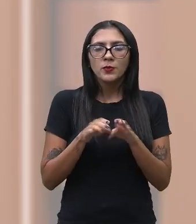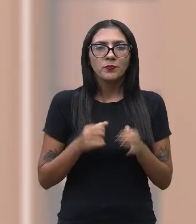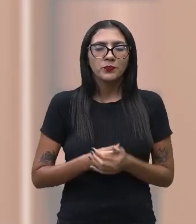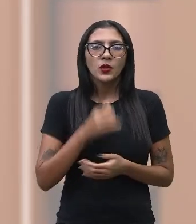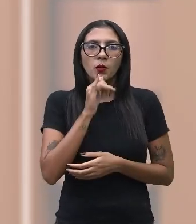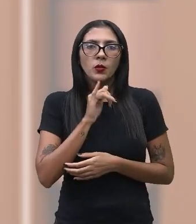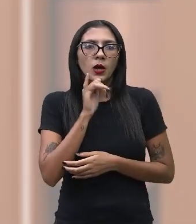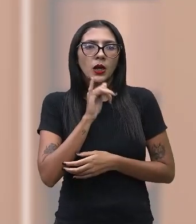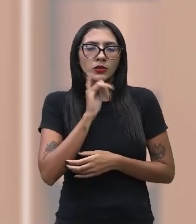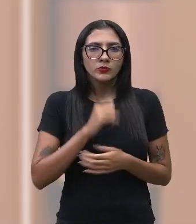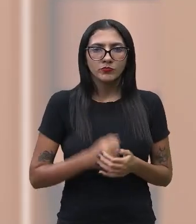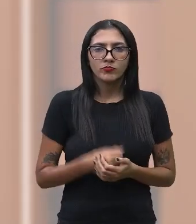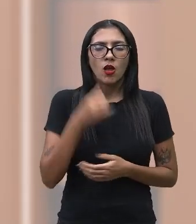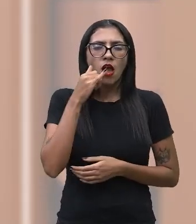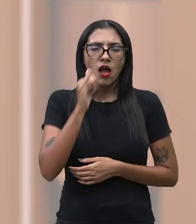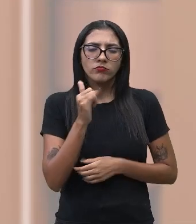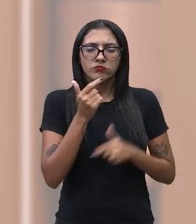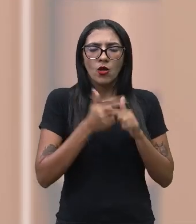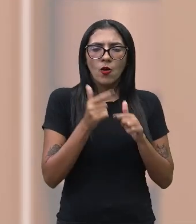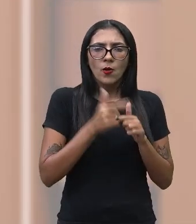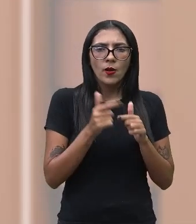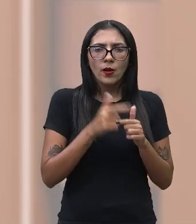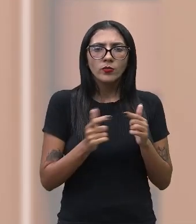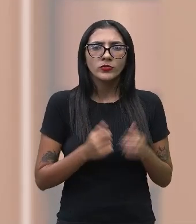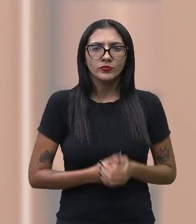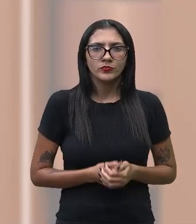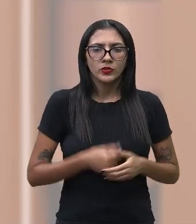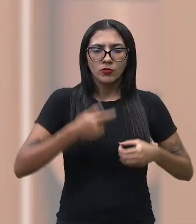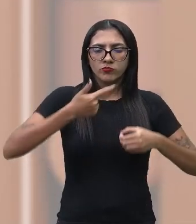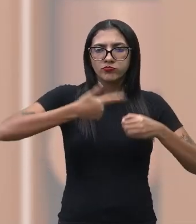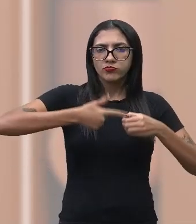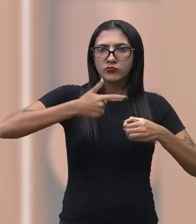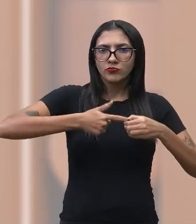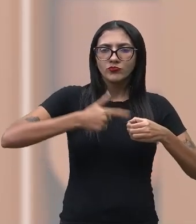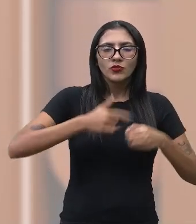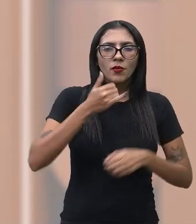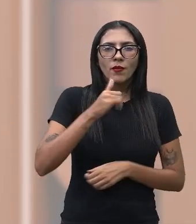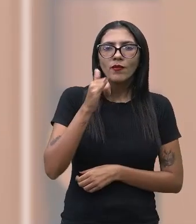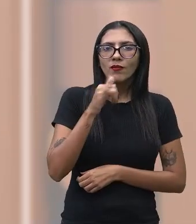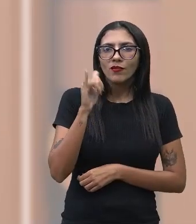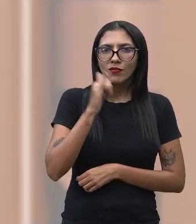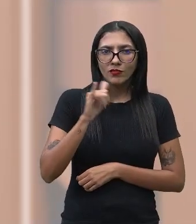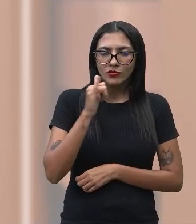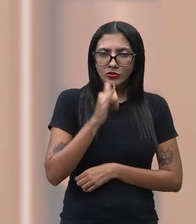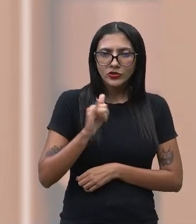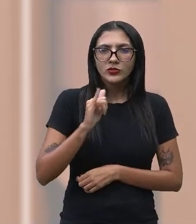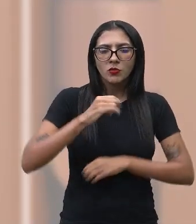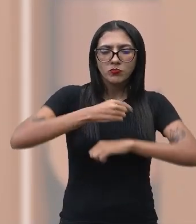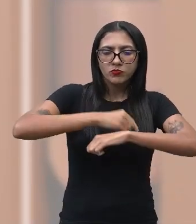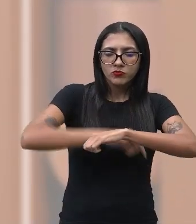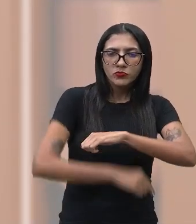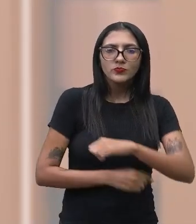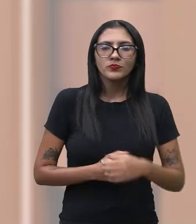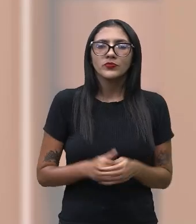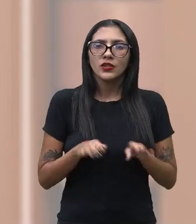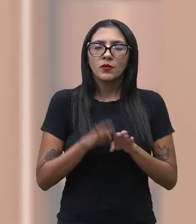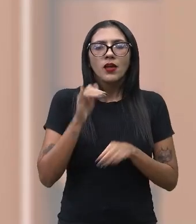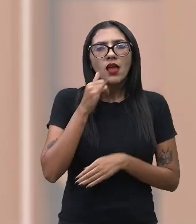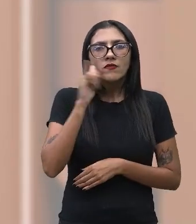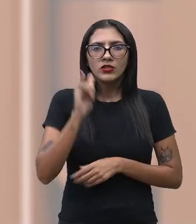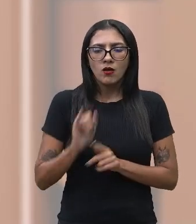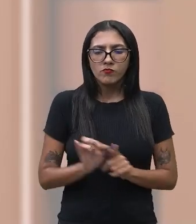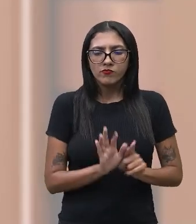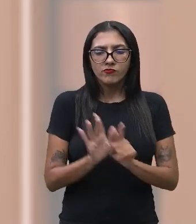reduzir, né, a questão do uso dos combustíveis fósseis, reduzir a questão dos gases do